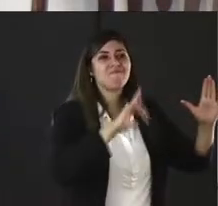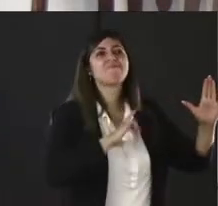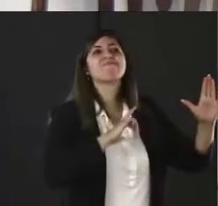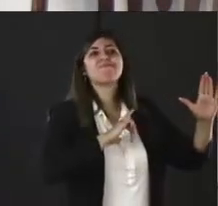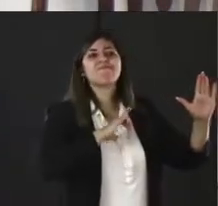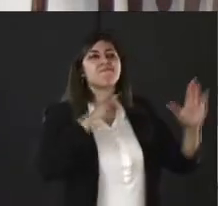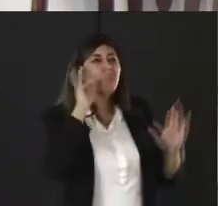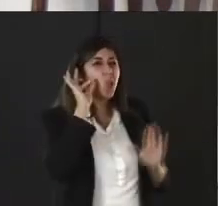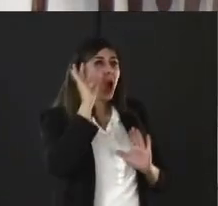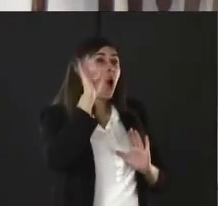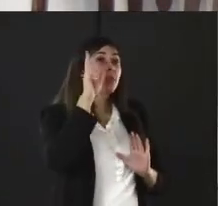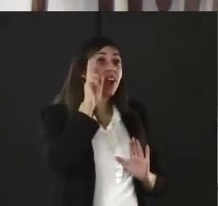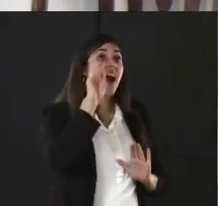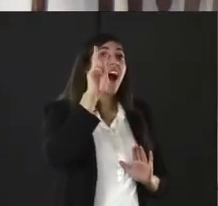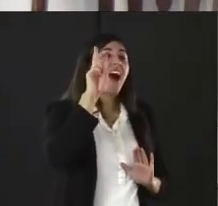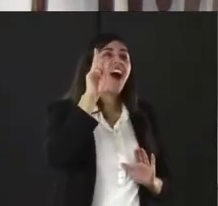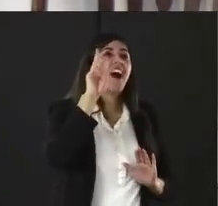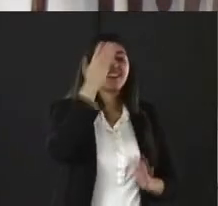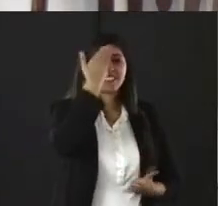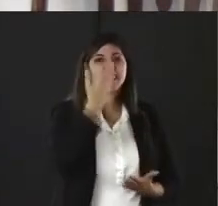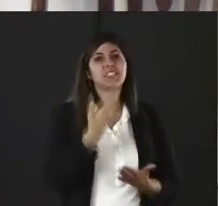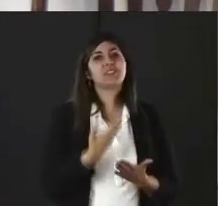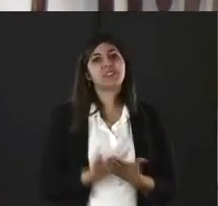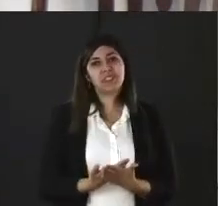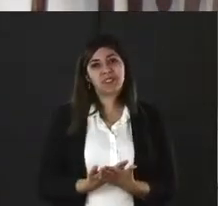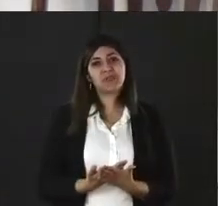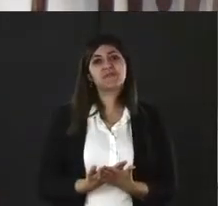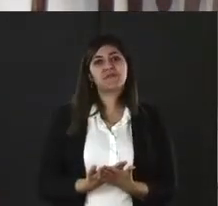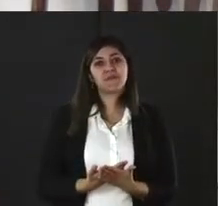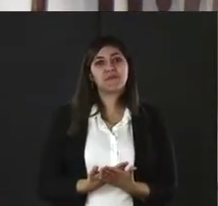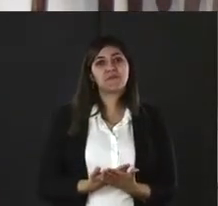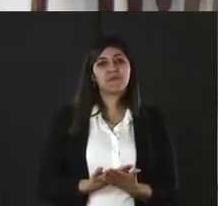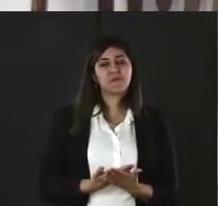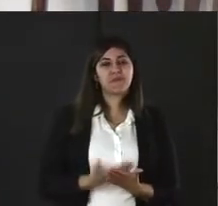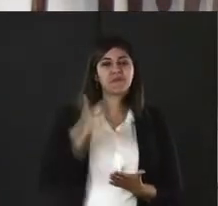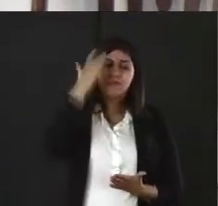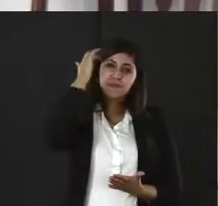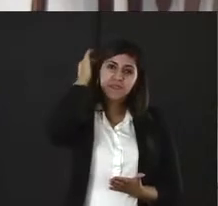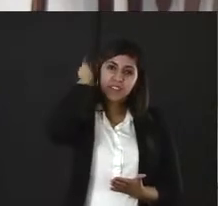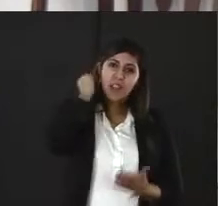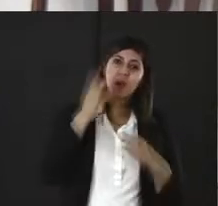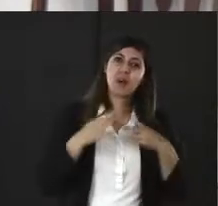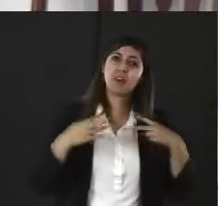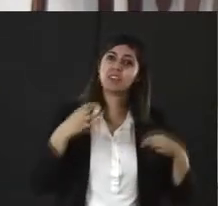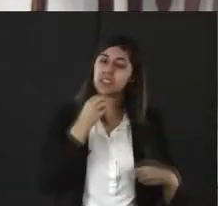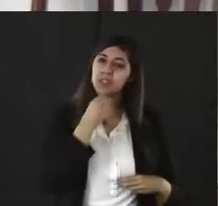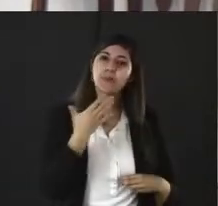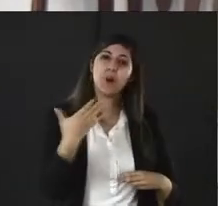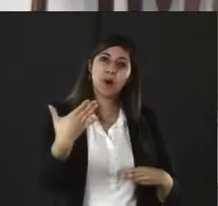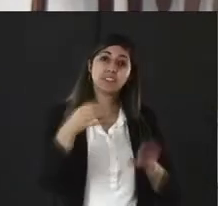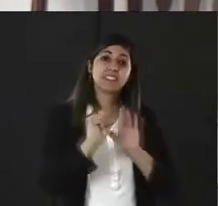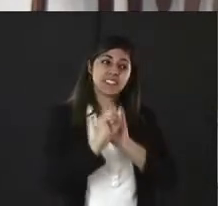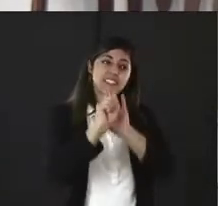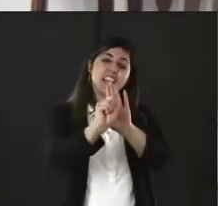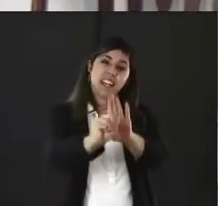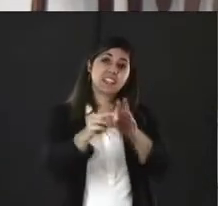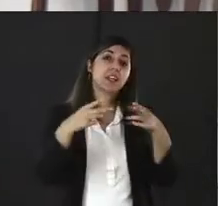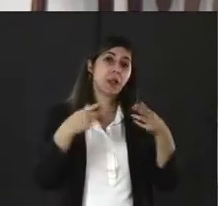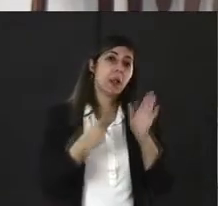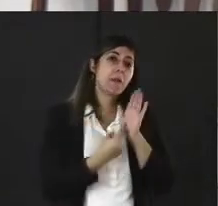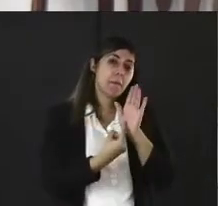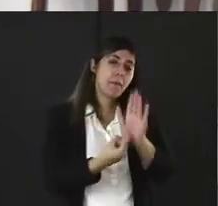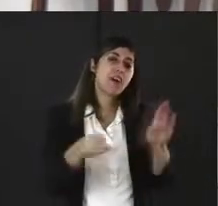começou aparecer para nós tem terra coisas boas sinais também devem